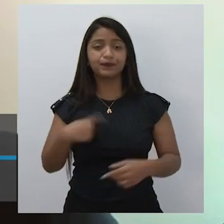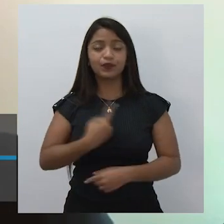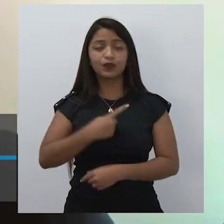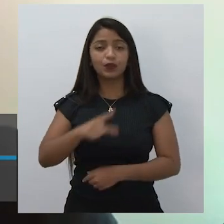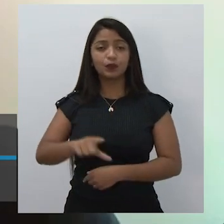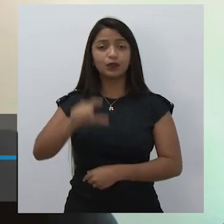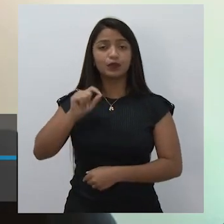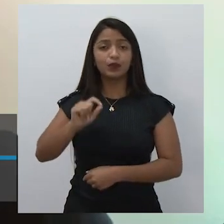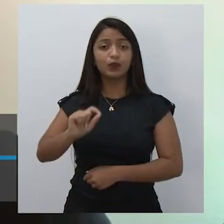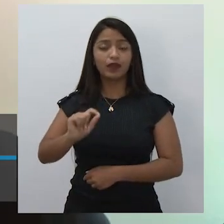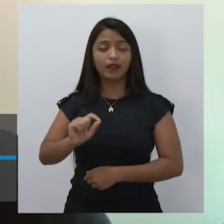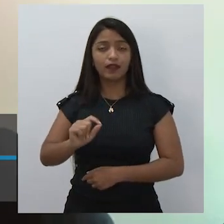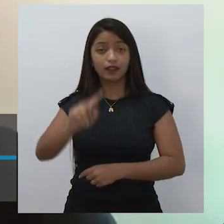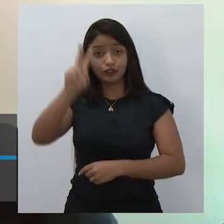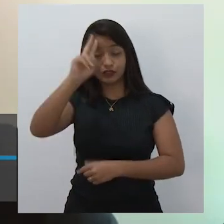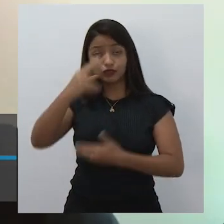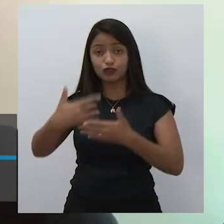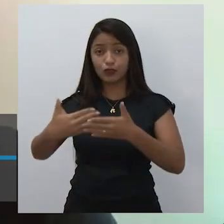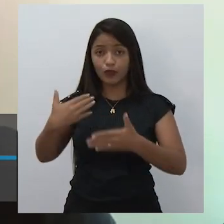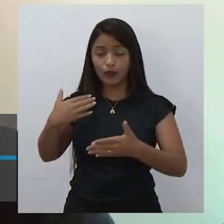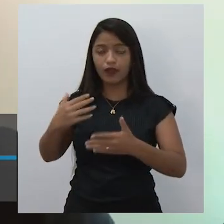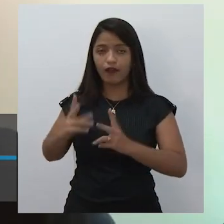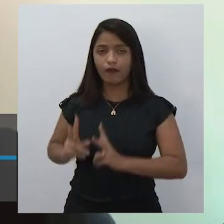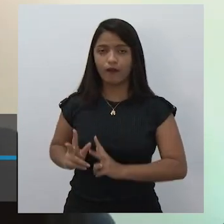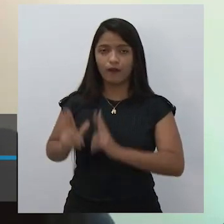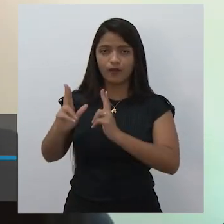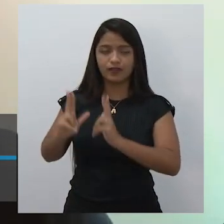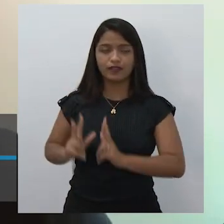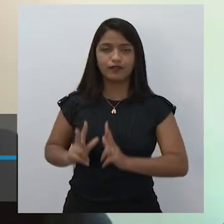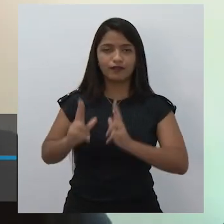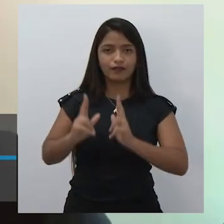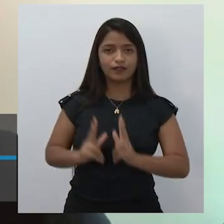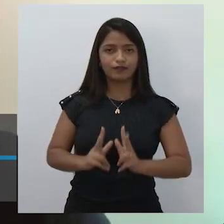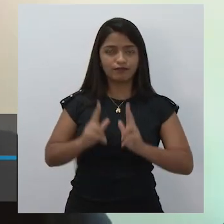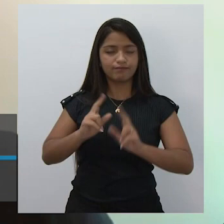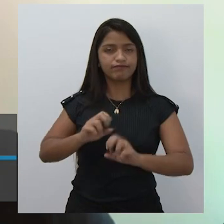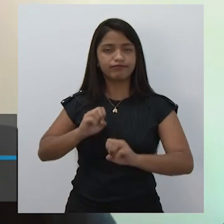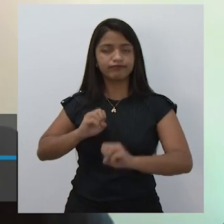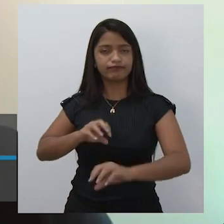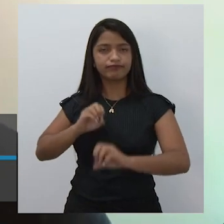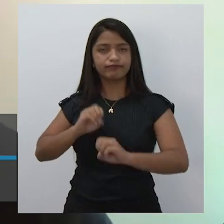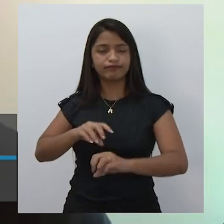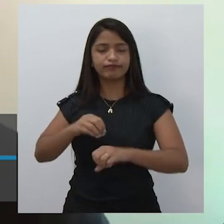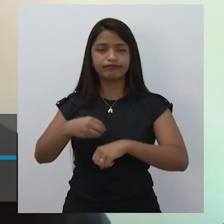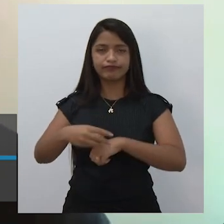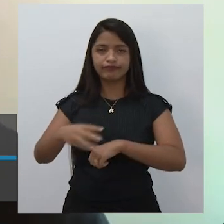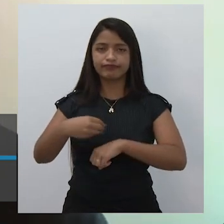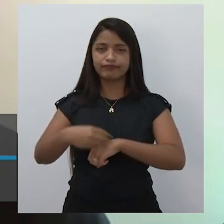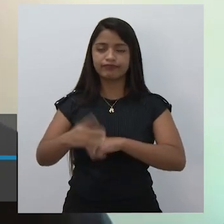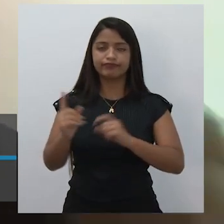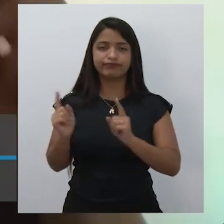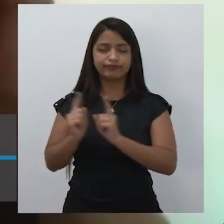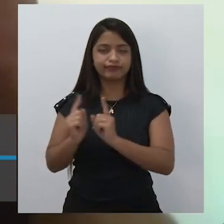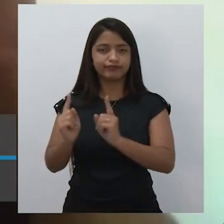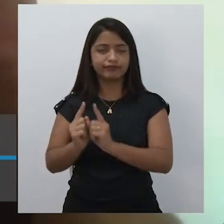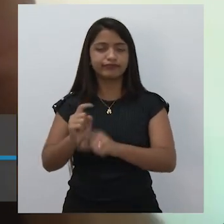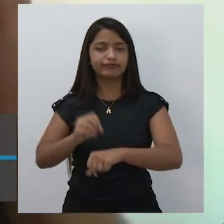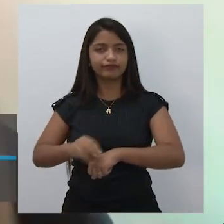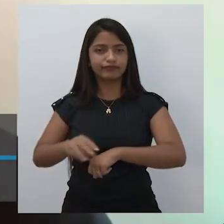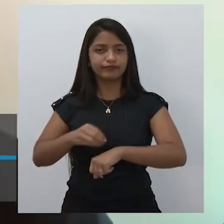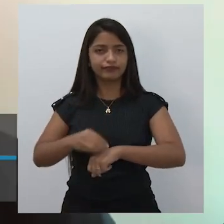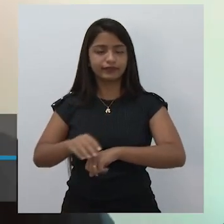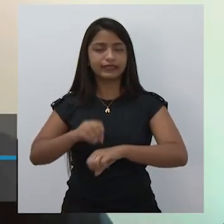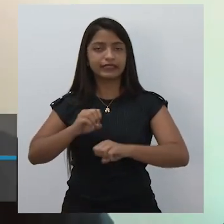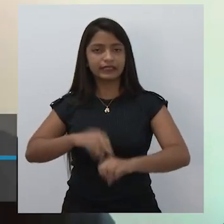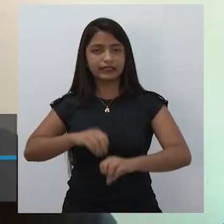recortes historiográficos e, automaticamente, isso vai poder ser ponderado no momento em que o professor estiver lá